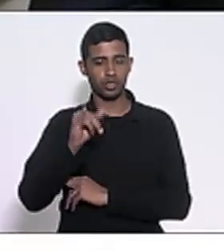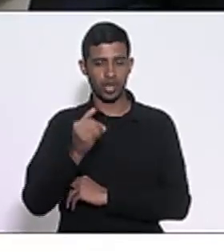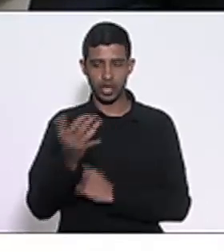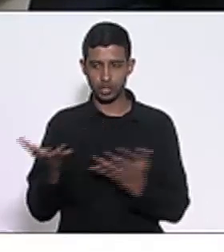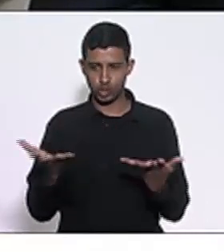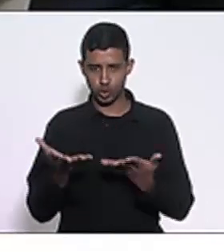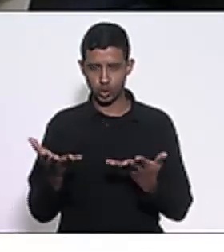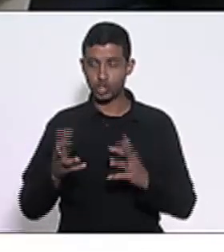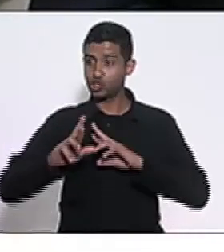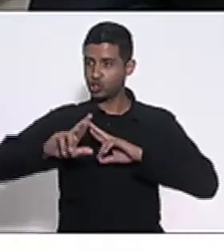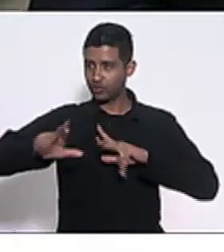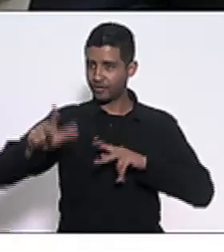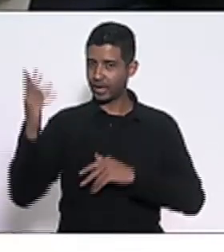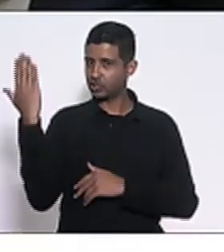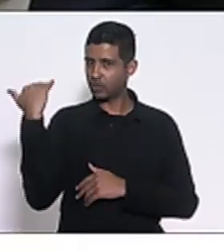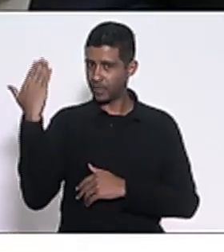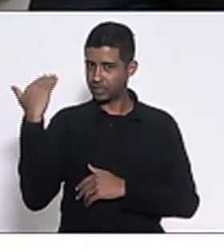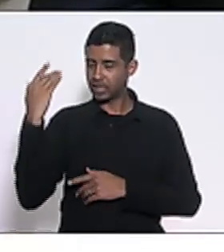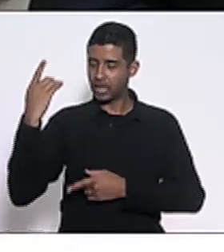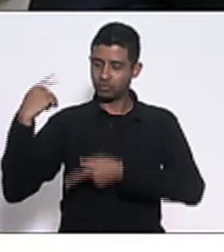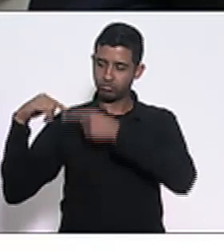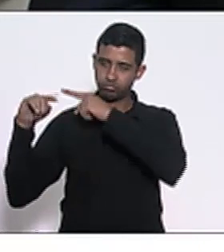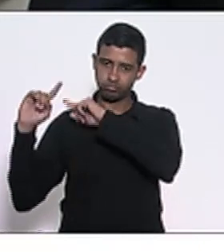diferentemente das anteriores,